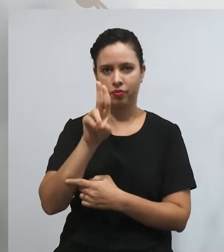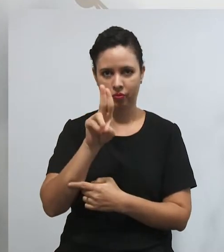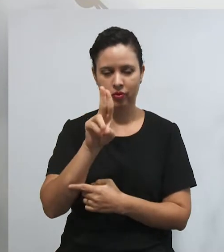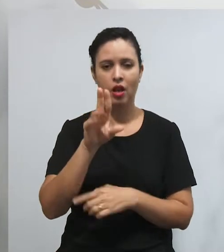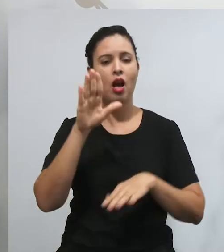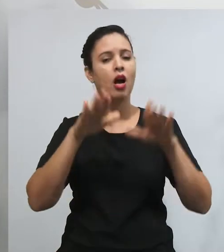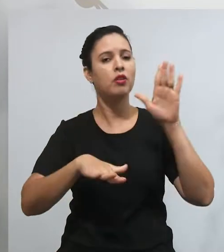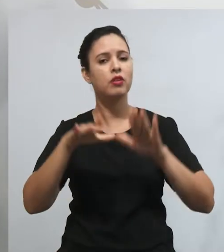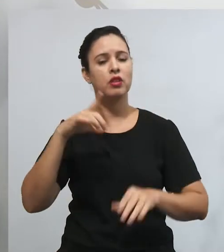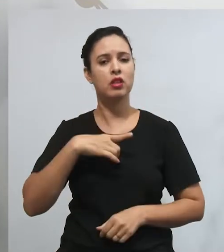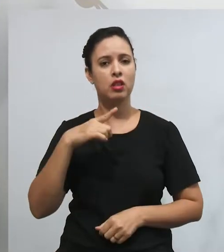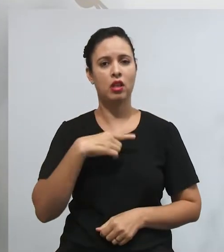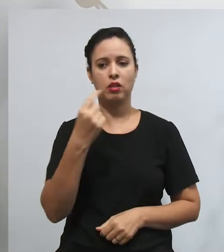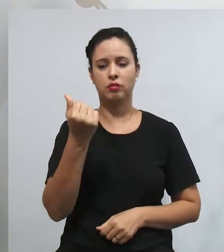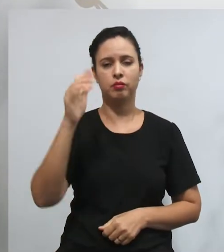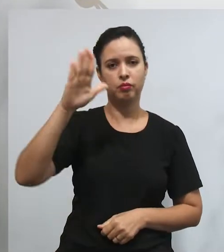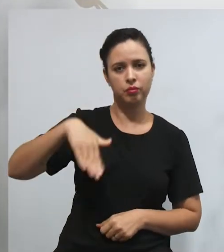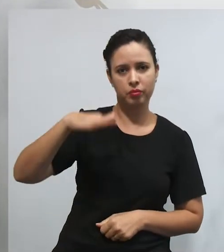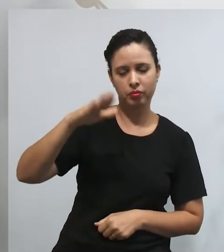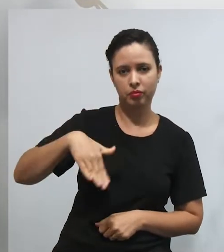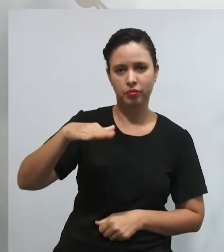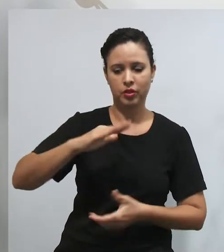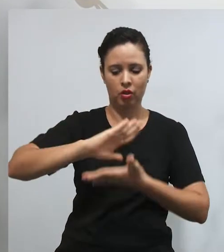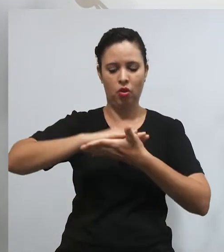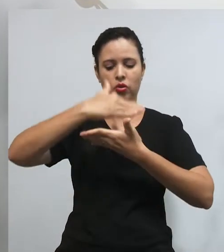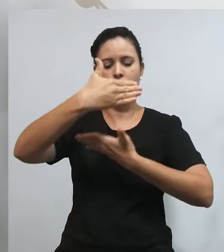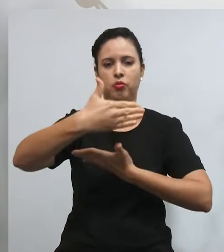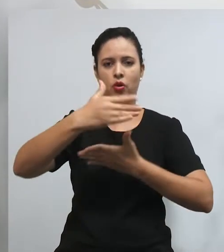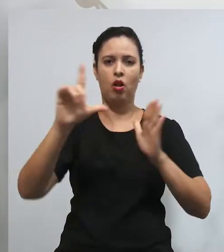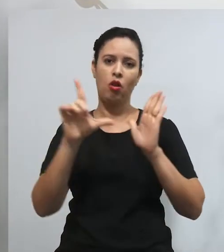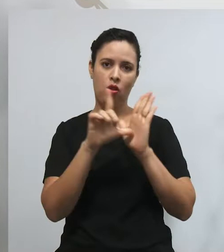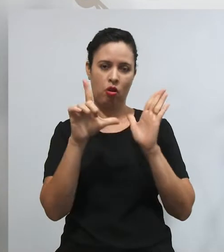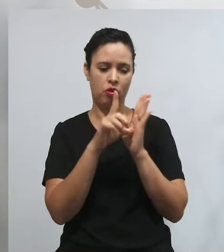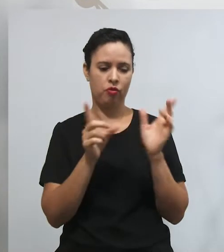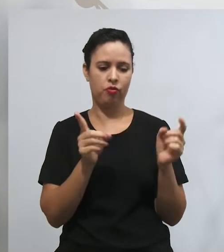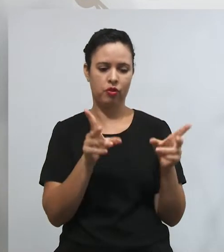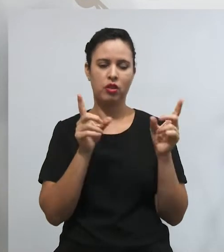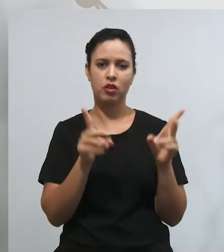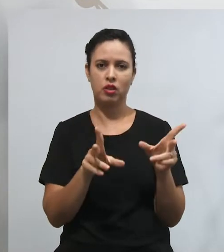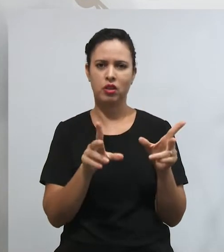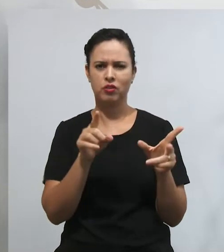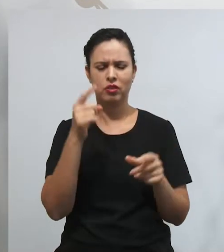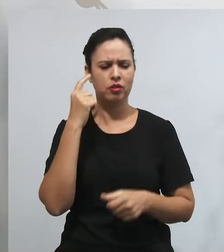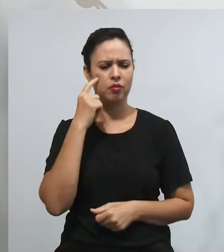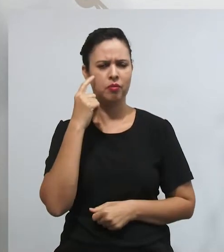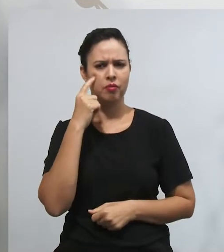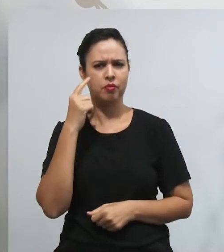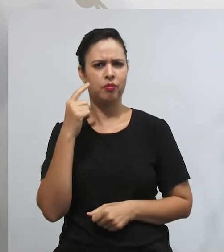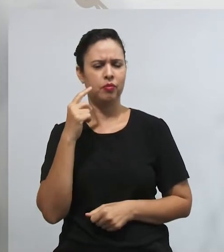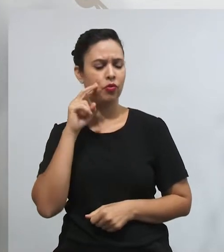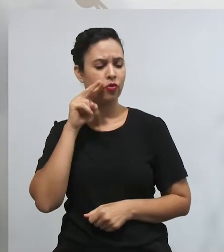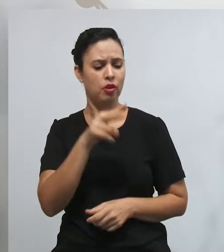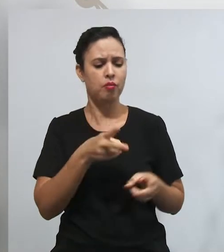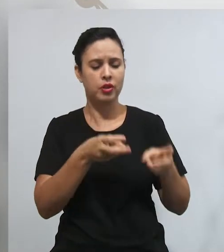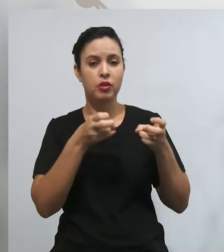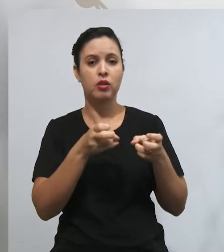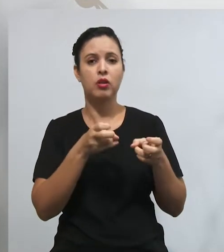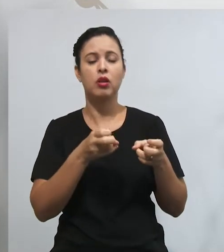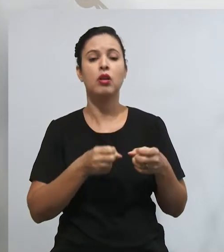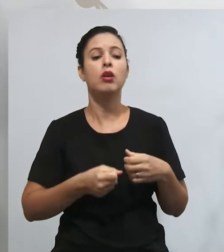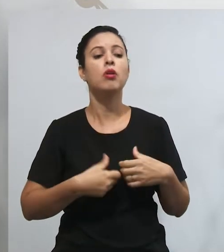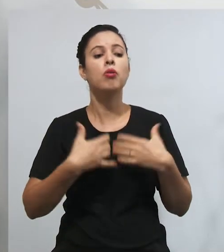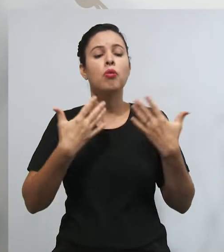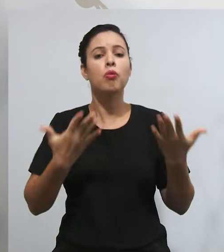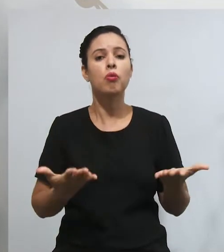uma promoção de notebook, né, numa loja, e você chega lá, a primeira coisa que eu recomendo que vocês observem é qual